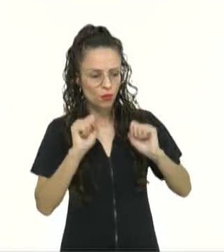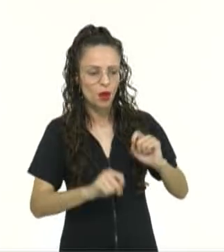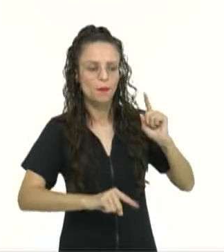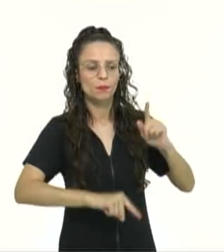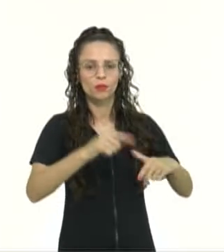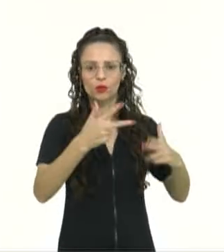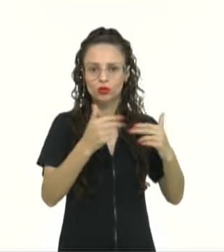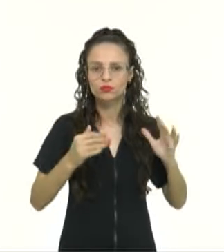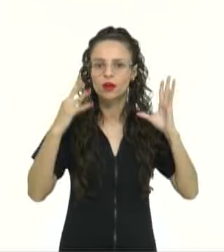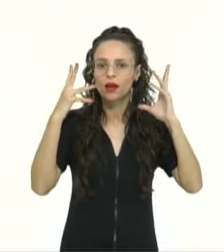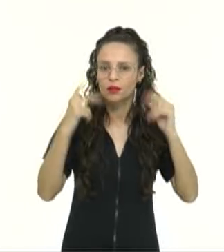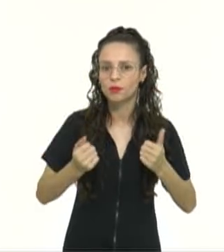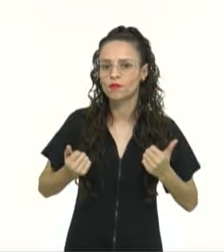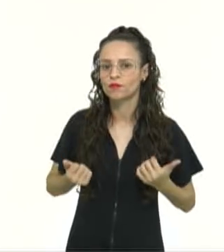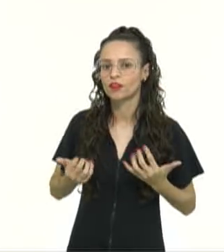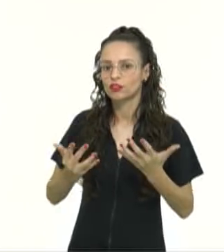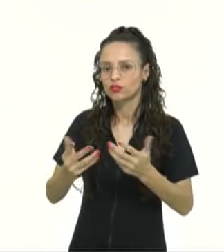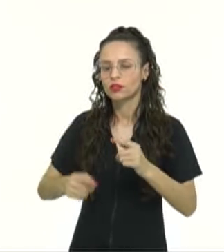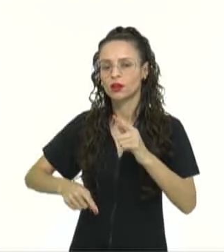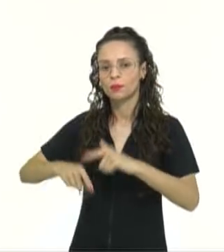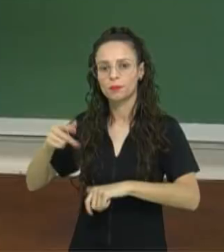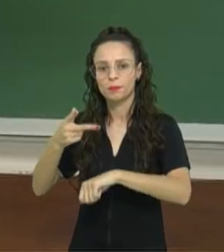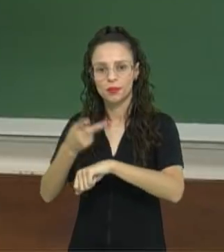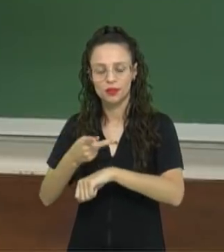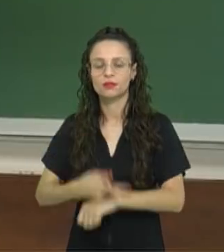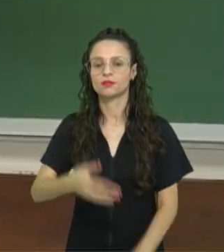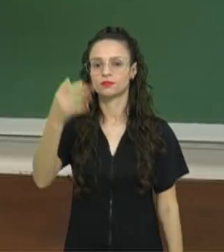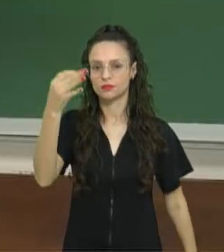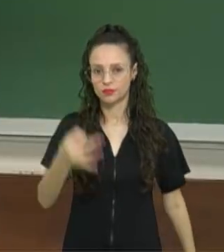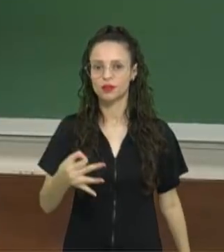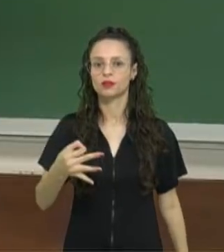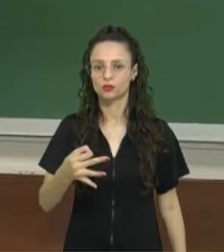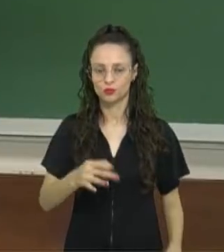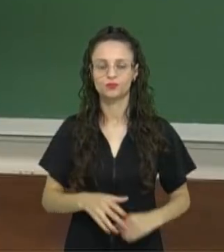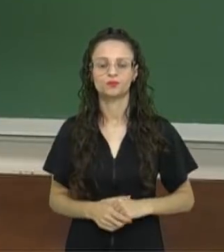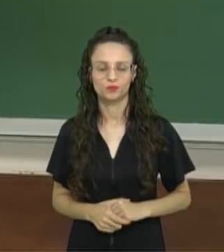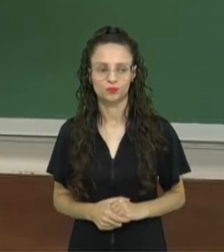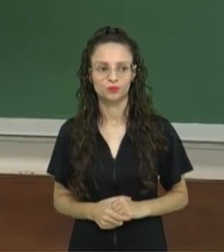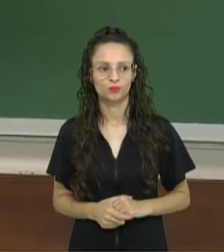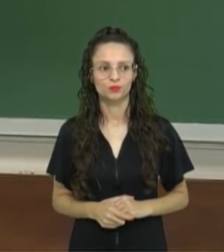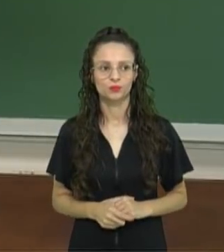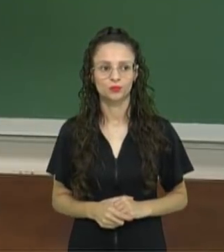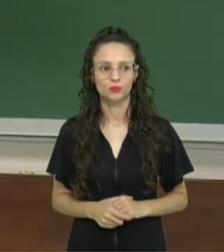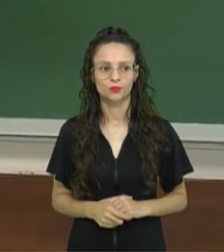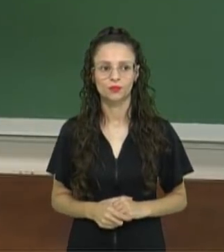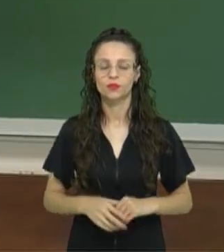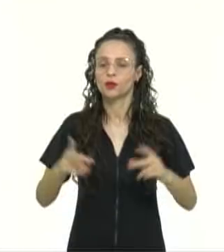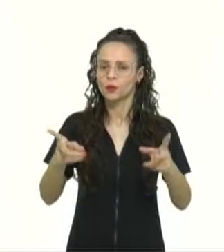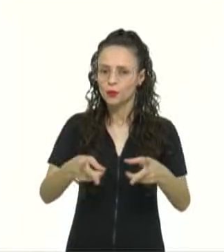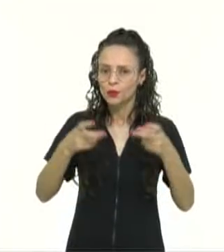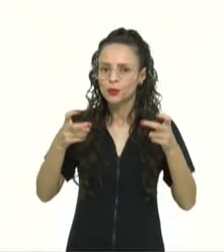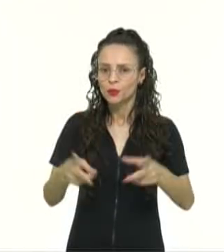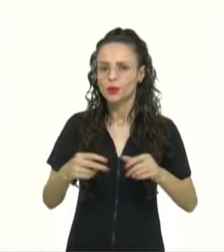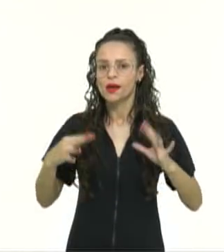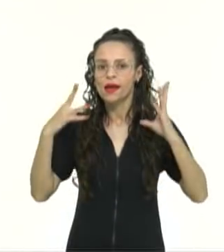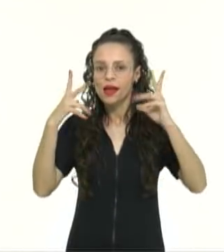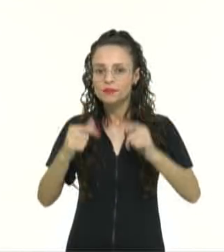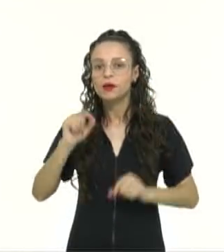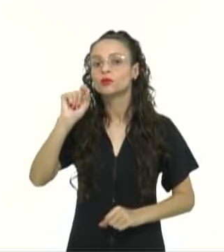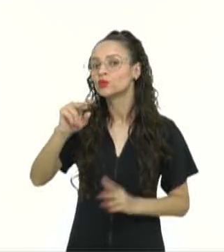produtos de origem animal, vegetal ou mineral? Correto, certinho, né? O extrativismo animal é a